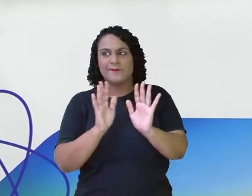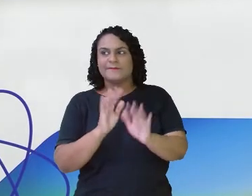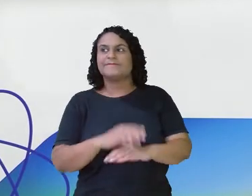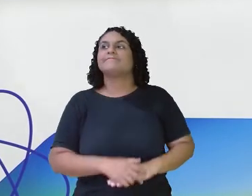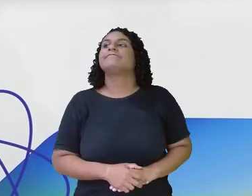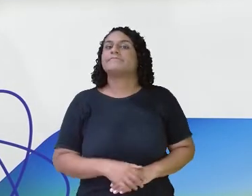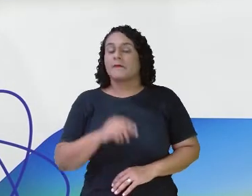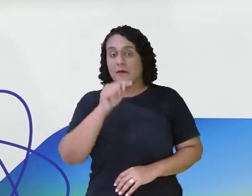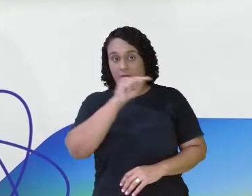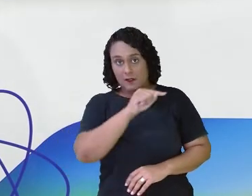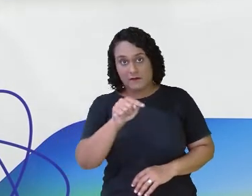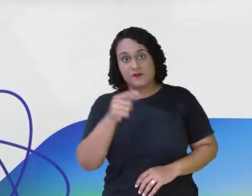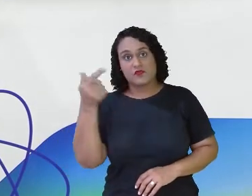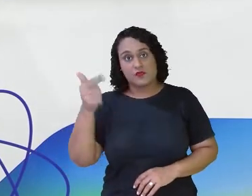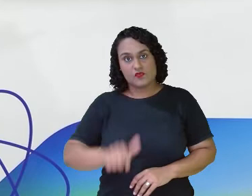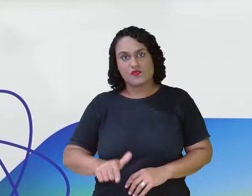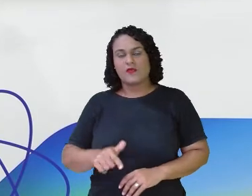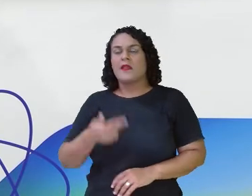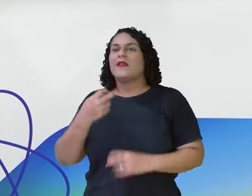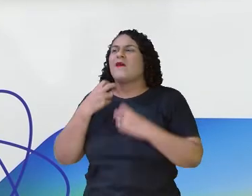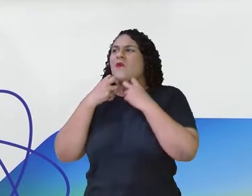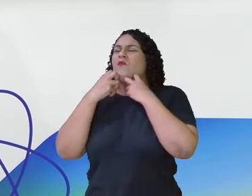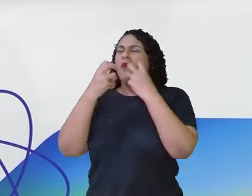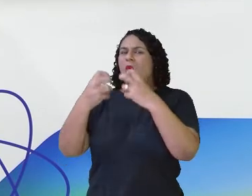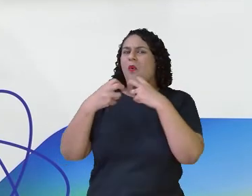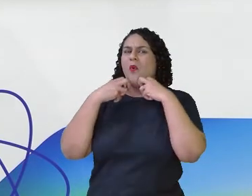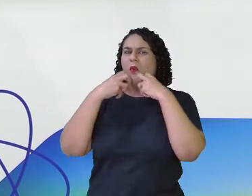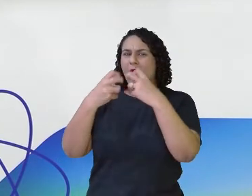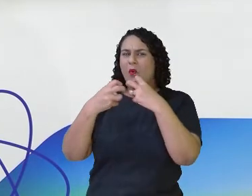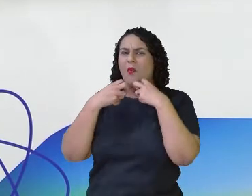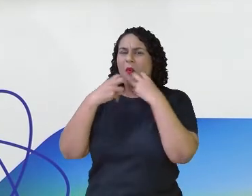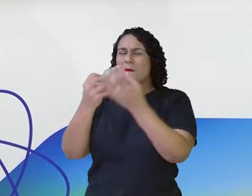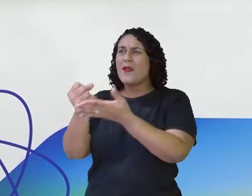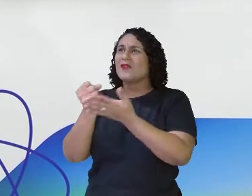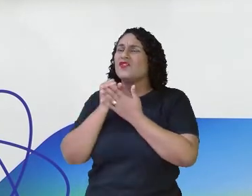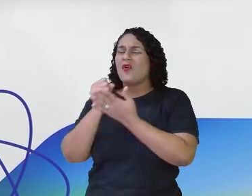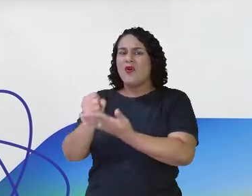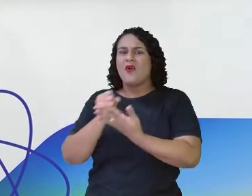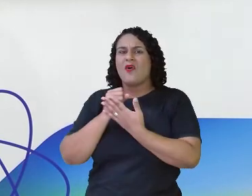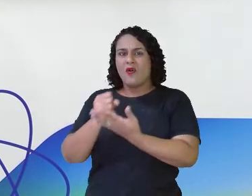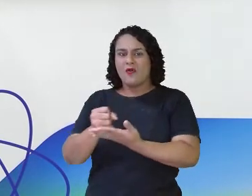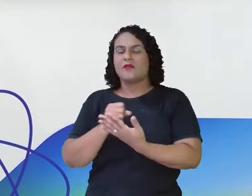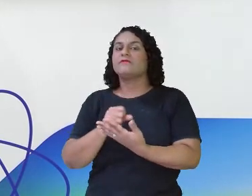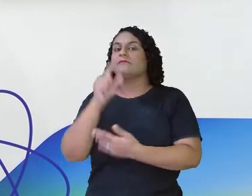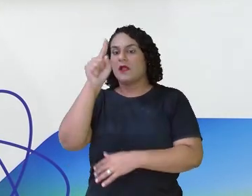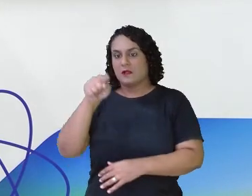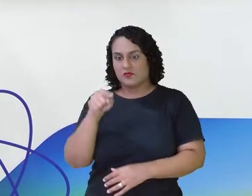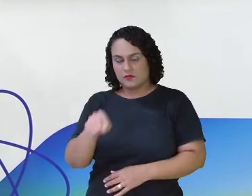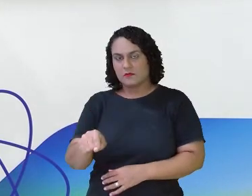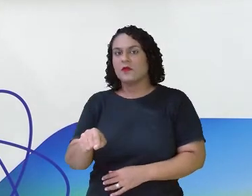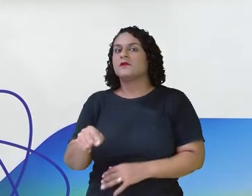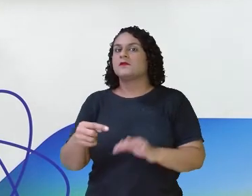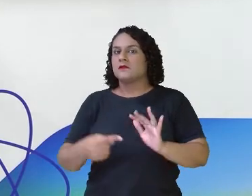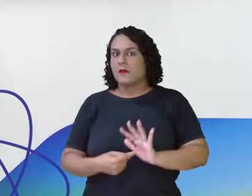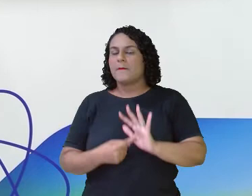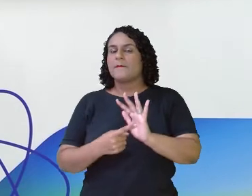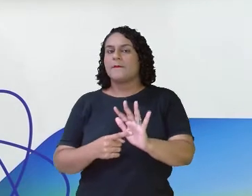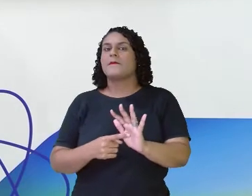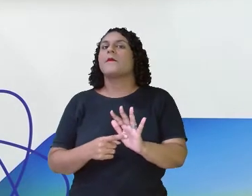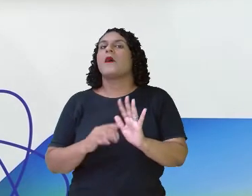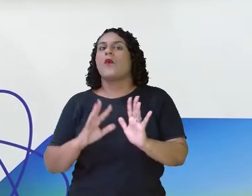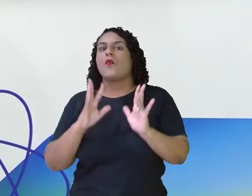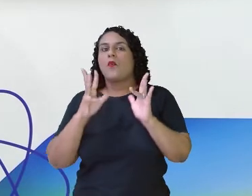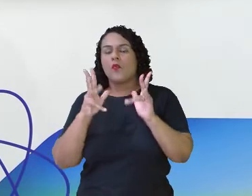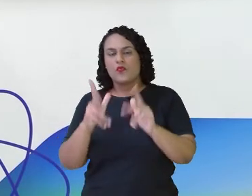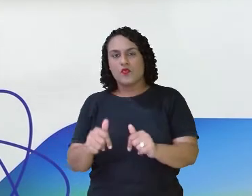Travessão novamente, e ele grita, socorro! Mais uma vez, a exclamação, ela aparece. Todo o texto